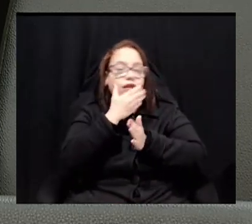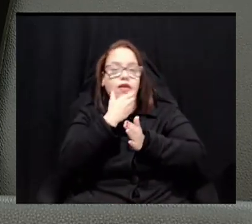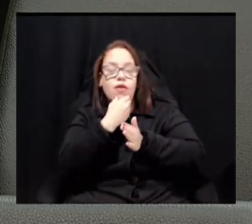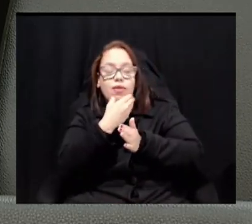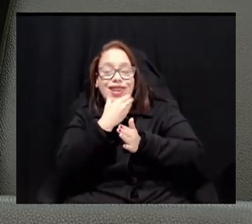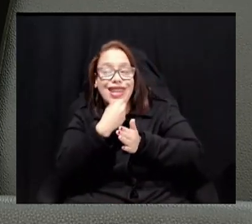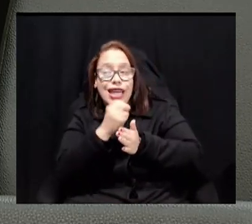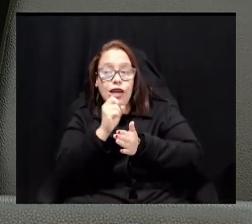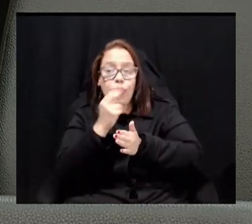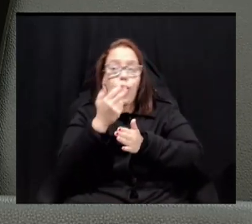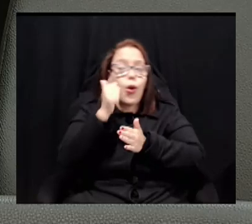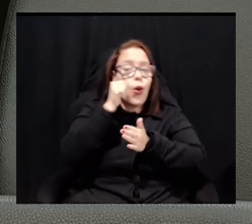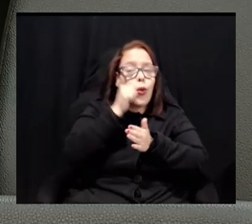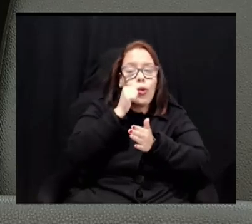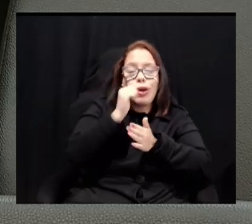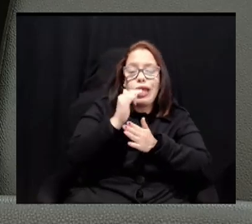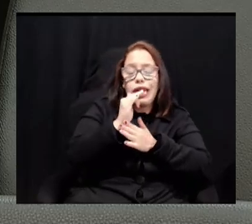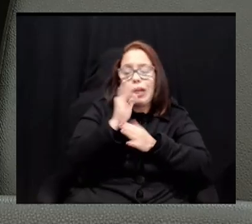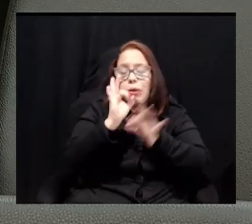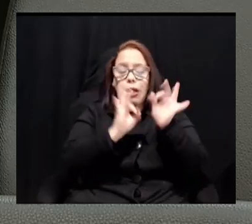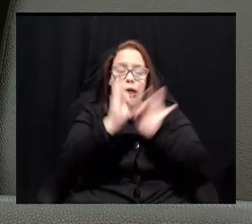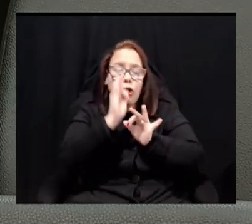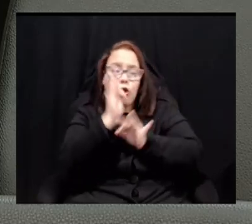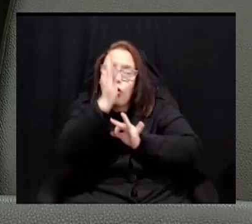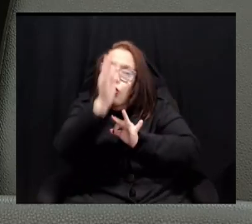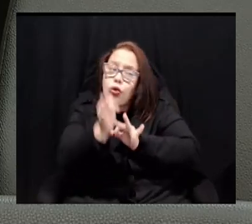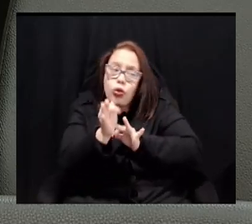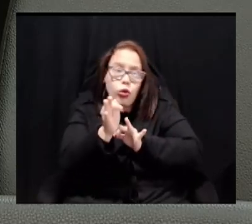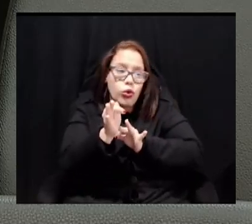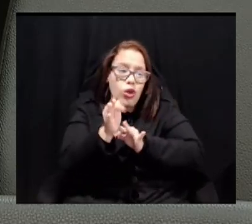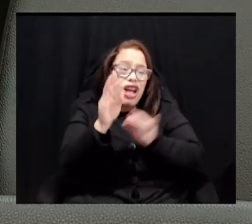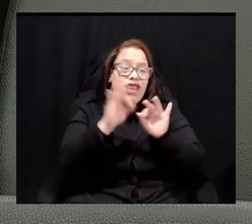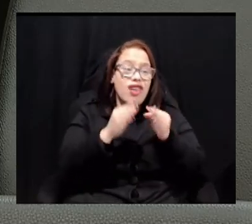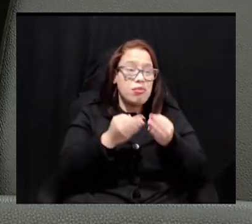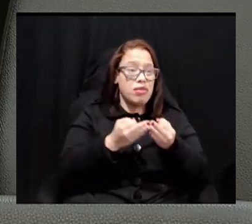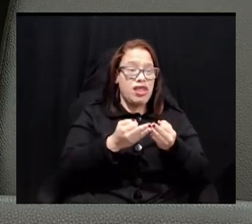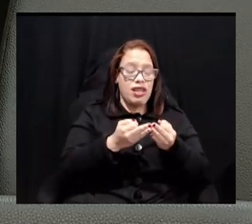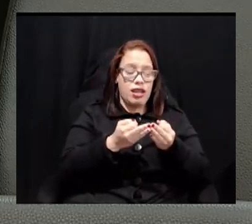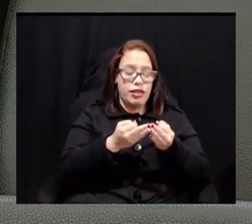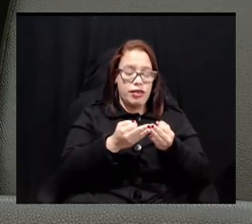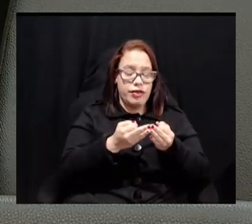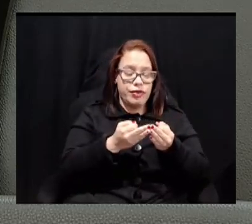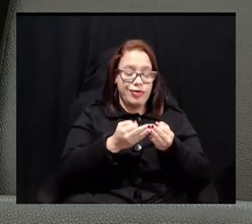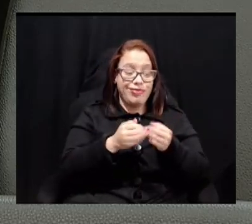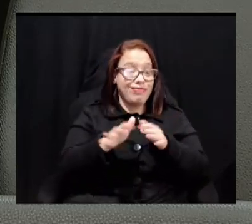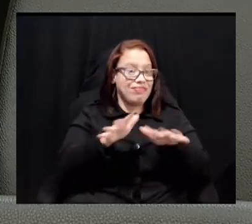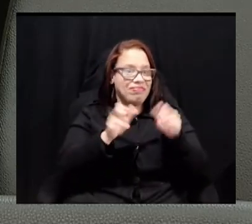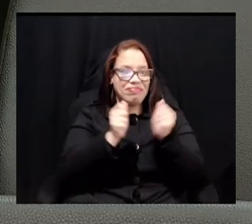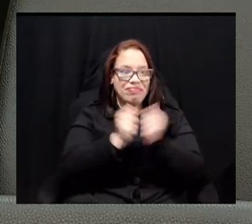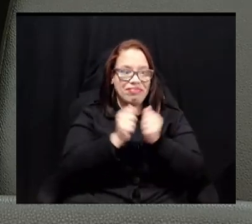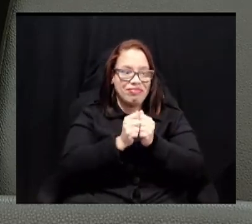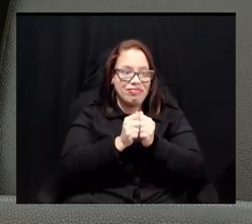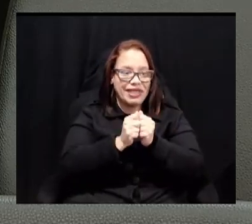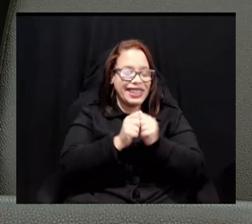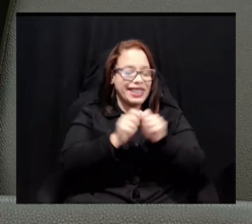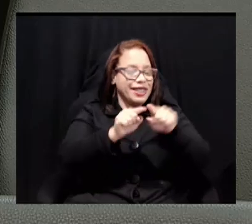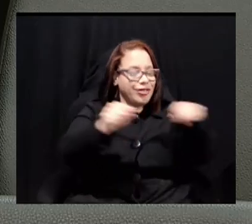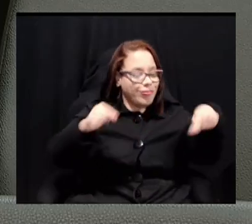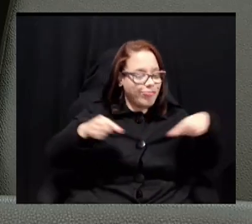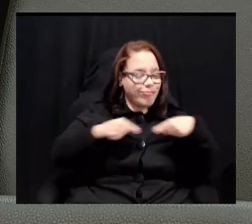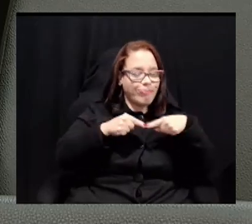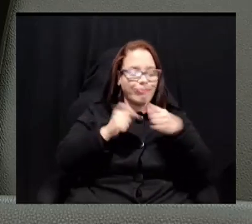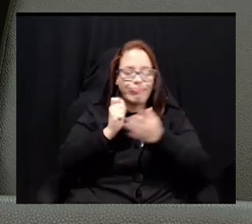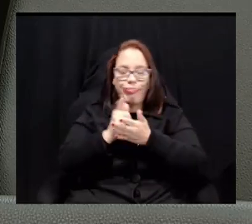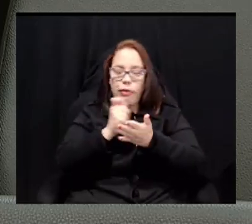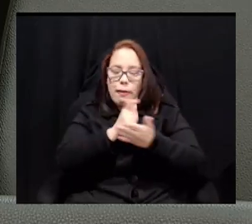planejando o futuro dele. As famílias, elas se movem para montar o quartinho, para comprar um enxoval. Então,